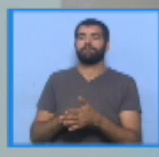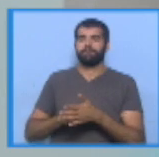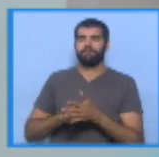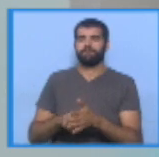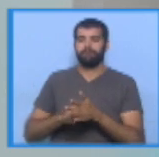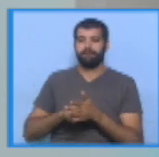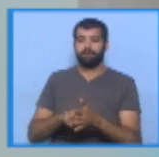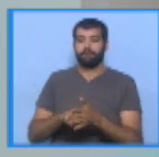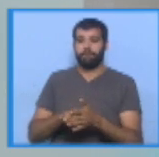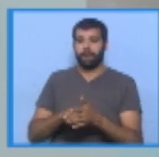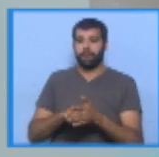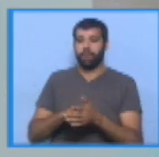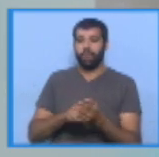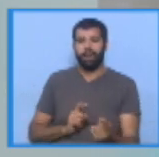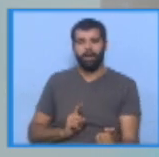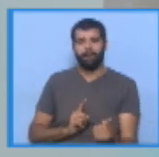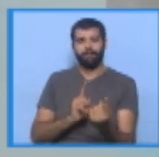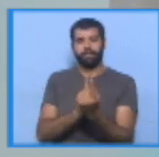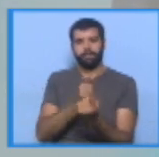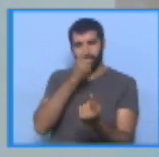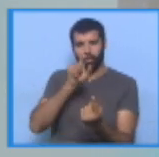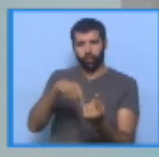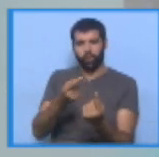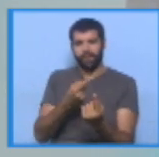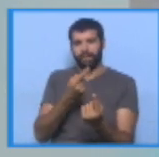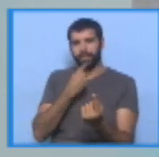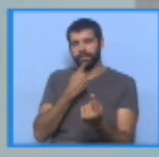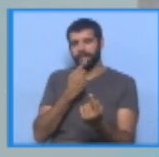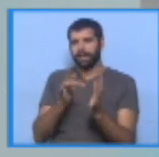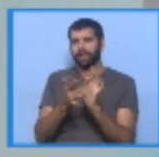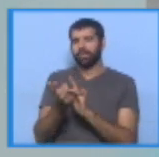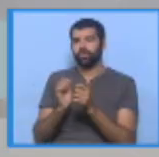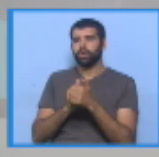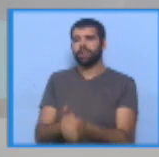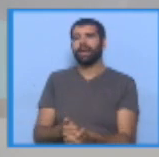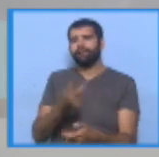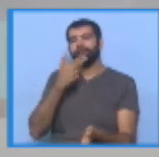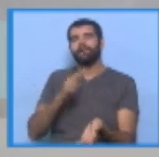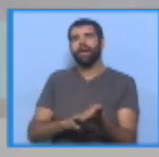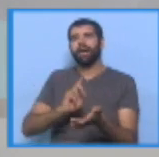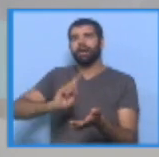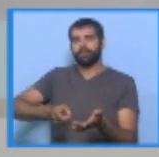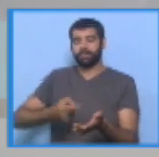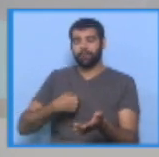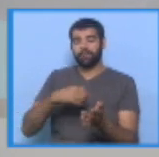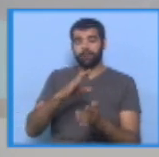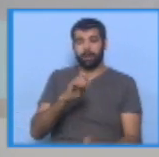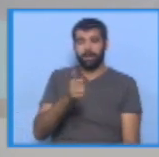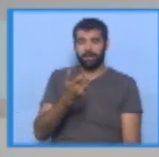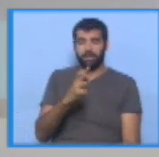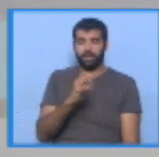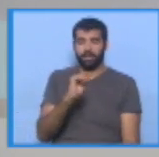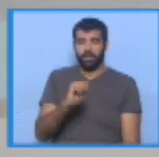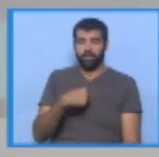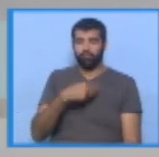em direção ao outro, a perceber realmente a real dimensão do ser cristão. Eu penso que este pedacinho da Carta aos Hebreus, que é o grande